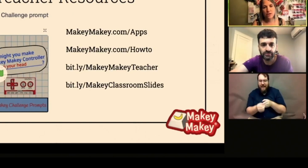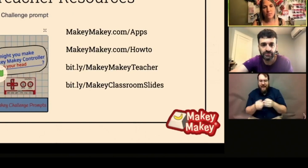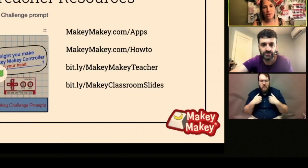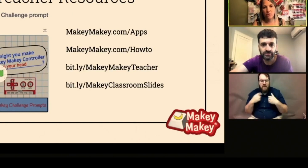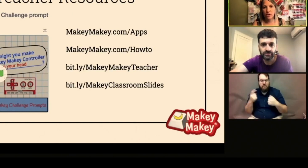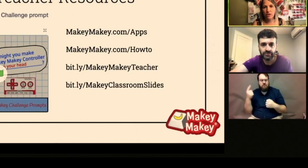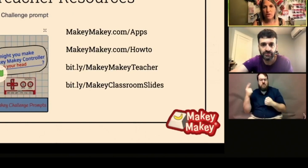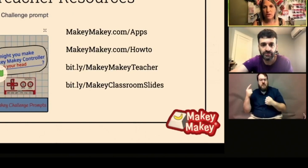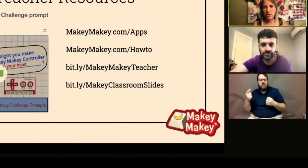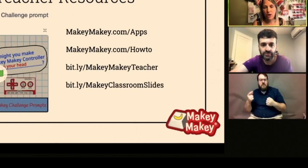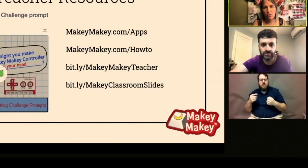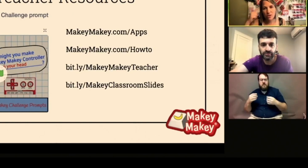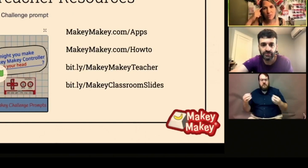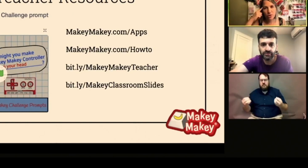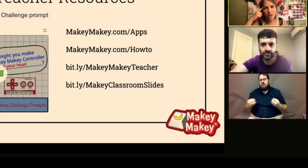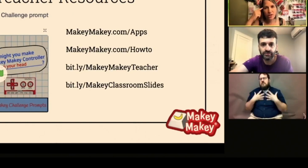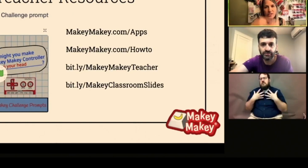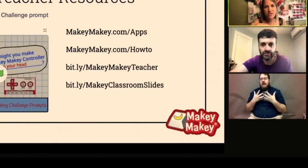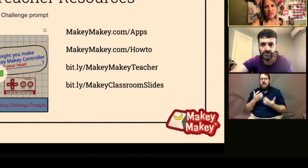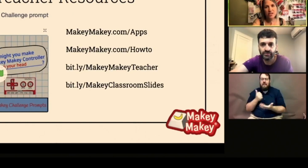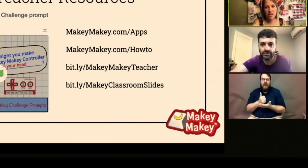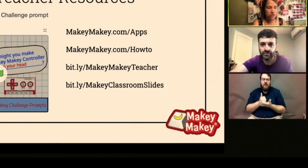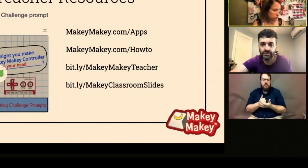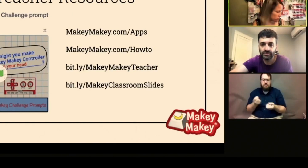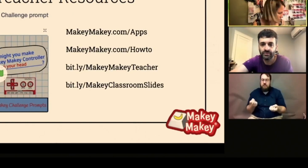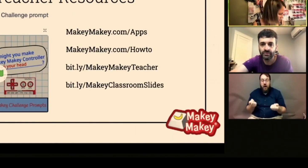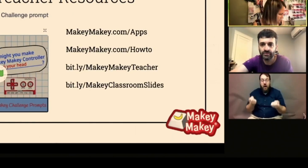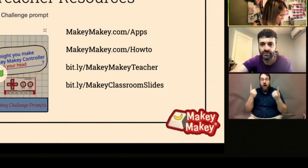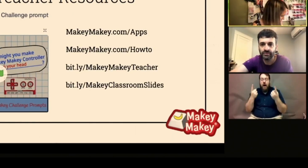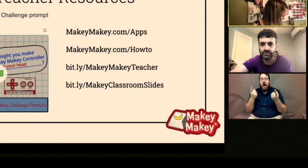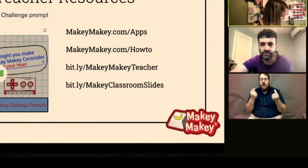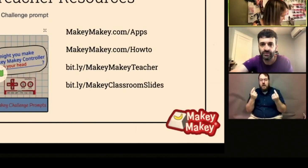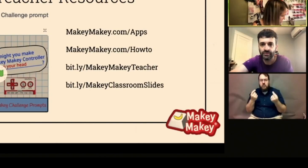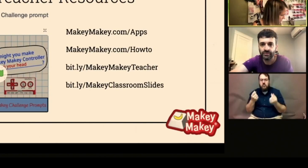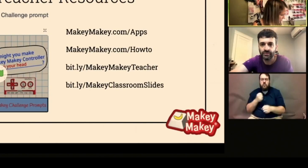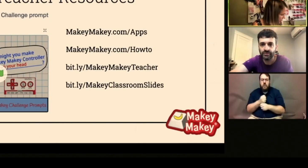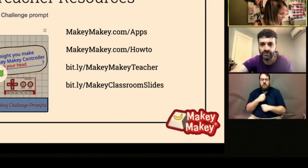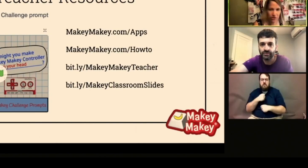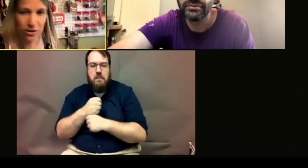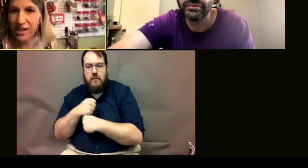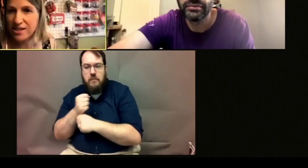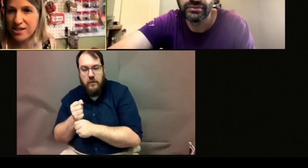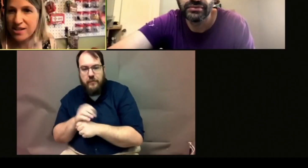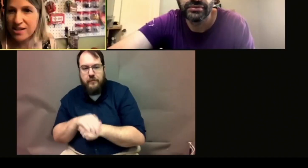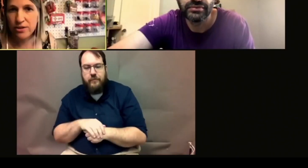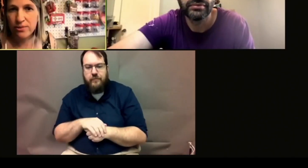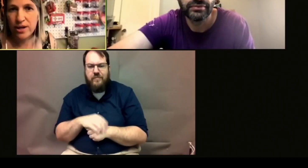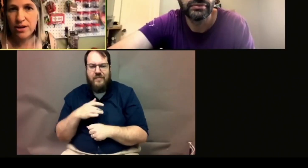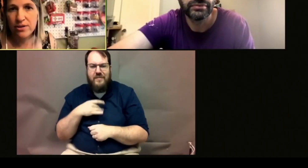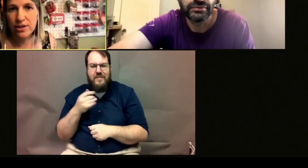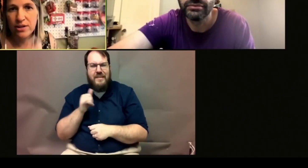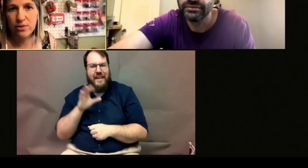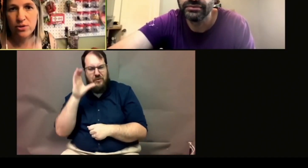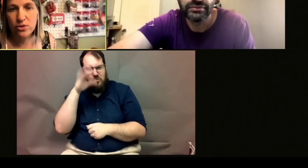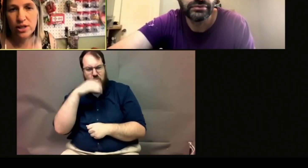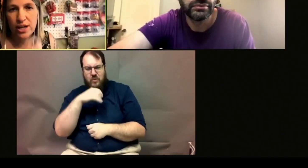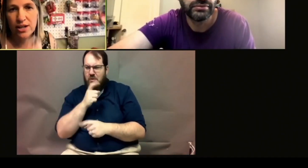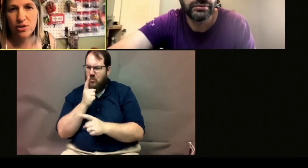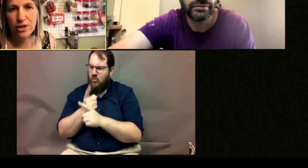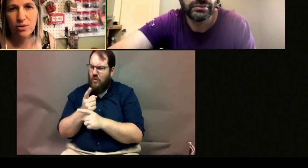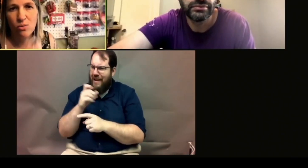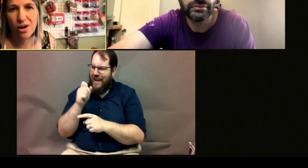aplicativos ajudam na inspiração e na criatividade e que esperamos que eles tenham uma percepção do que eles podem